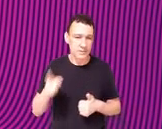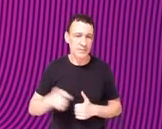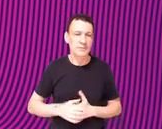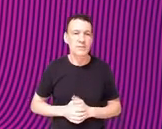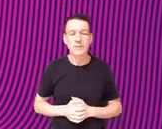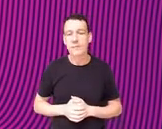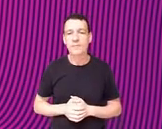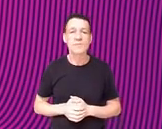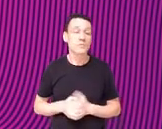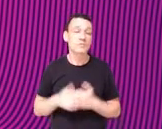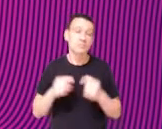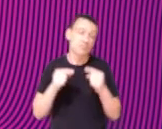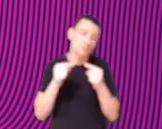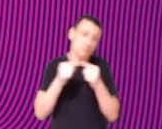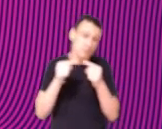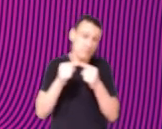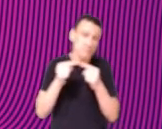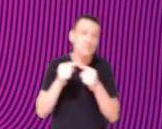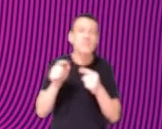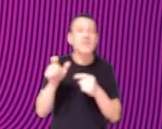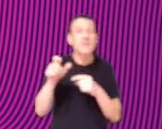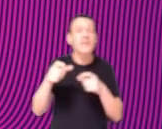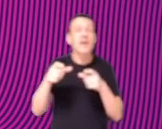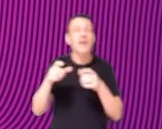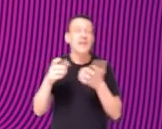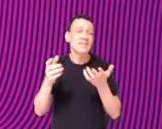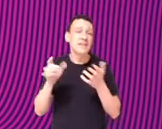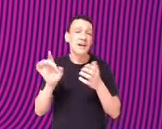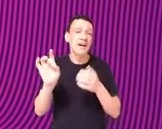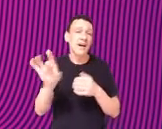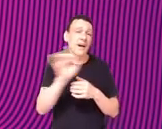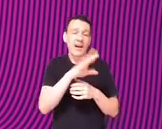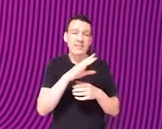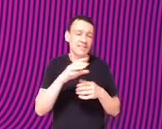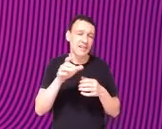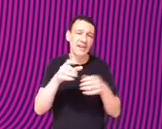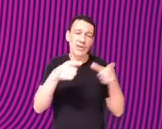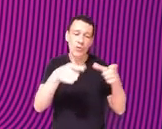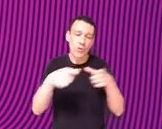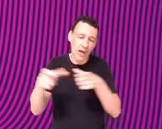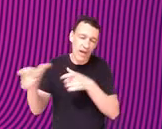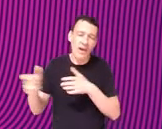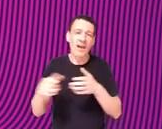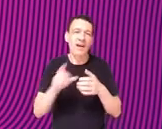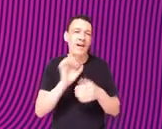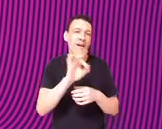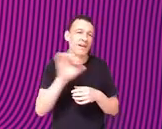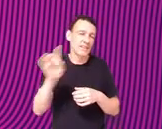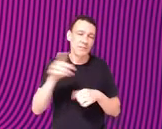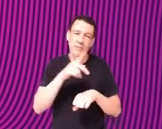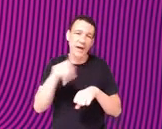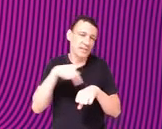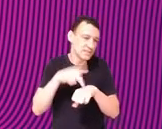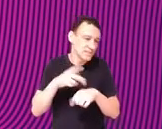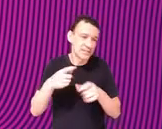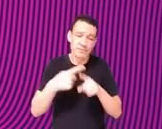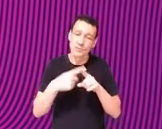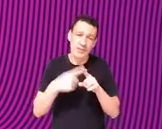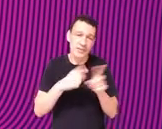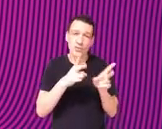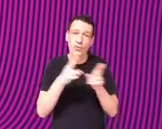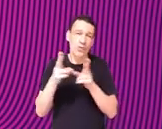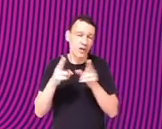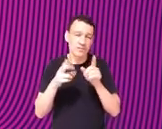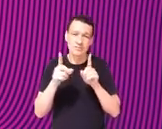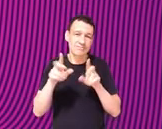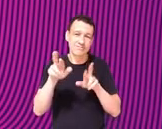características de cada região, de cada país, até de cada continente. E, portanto, esta via ideal de cuidados para os pacientes com